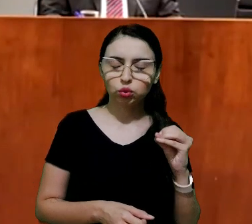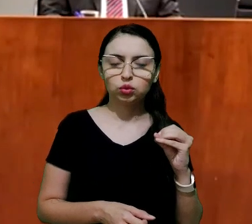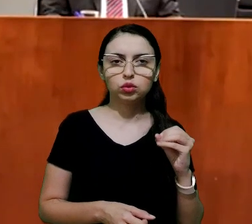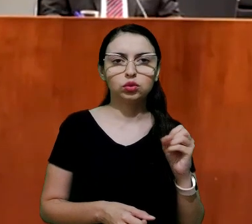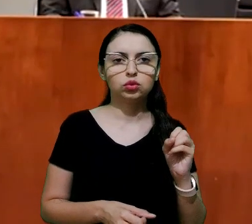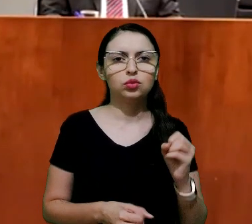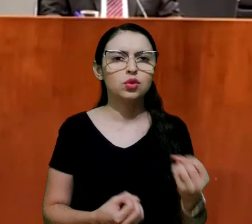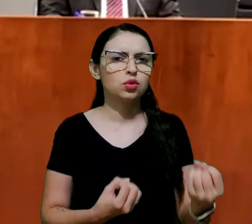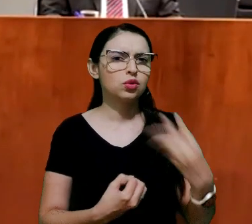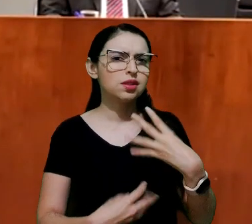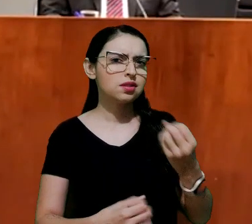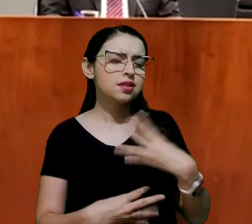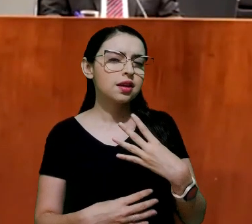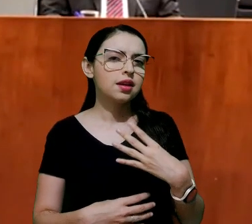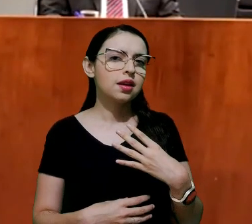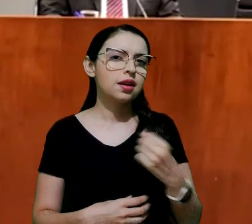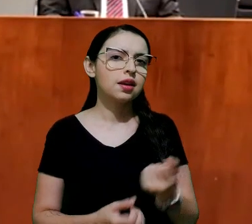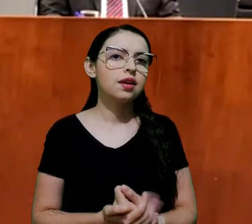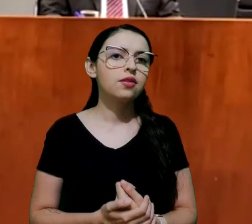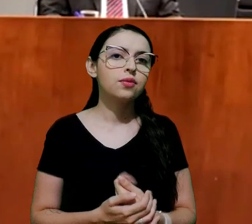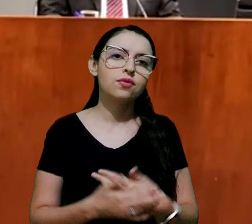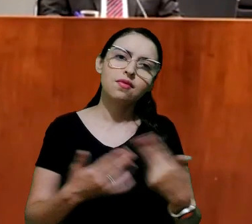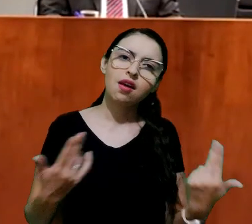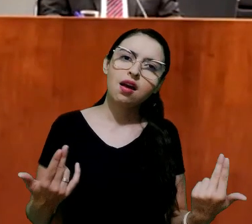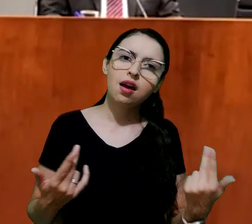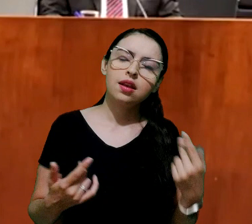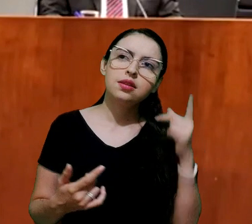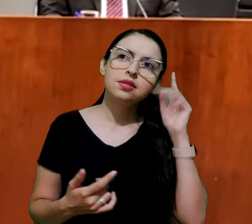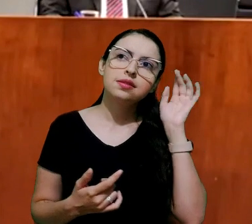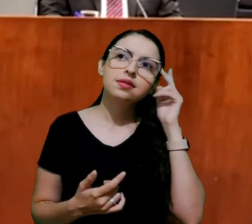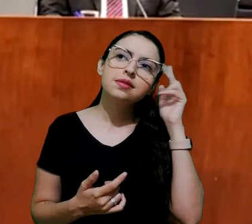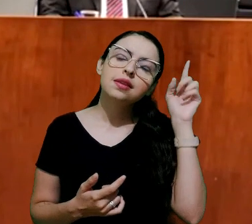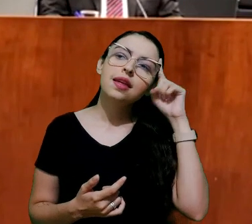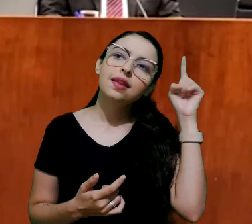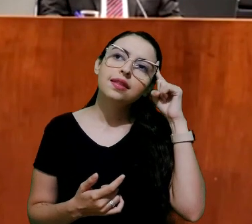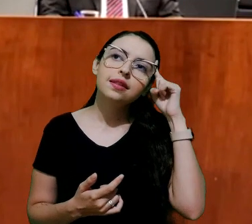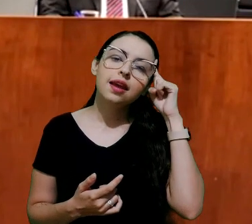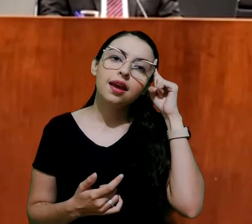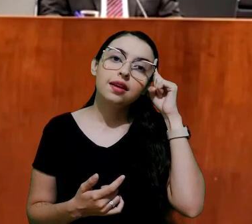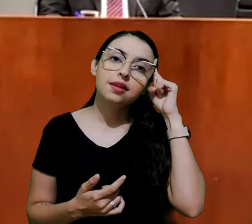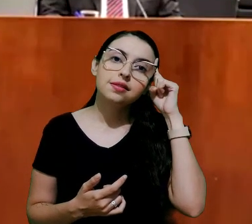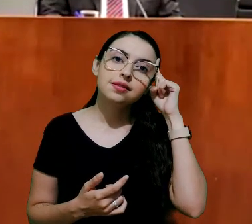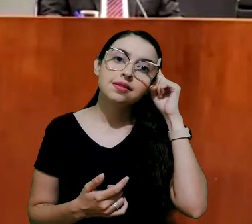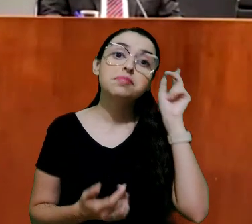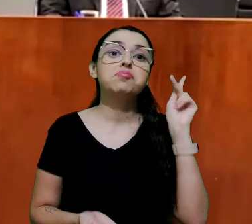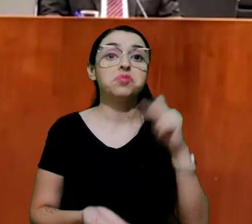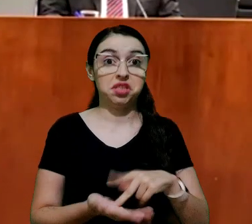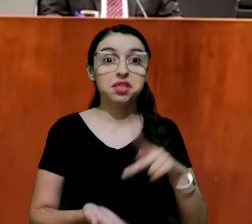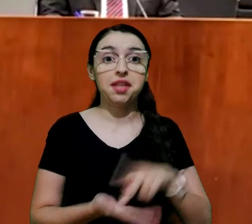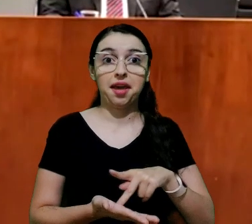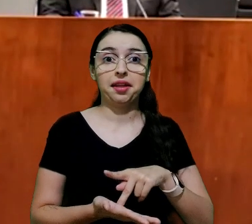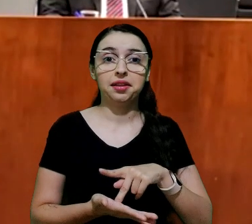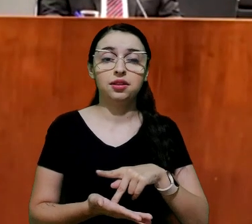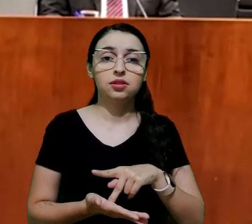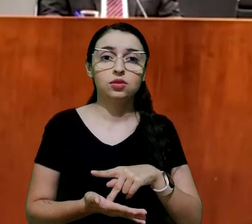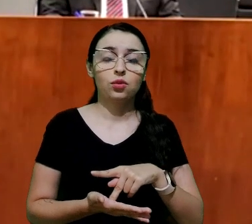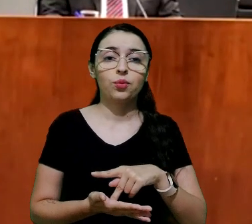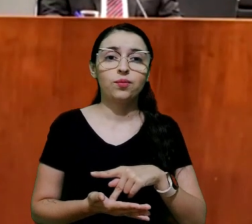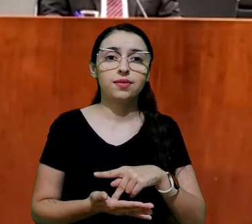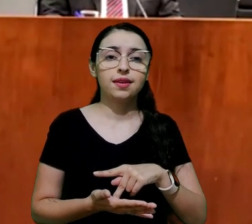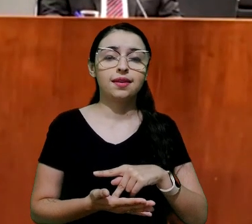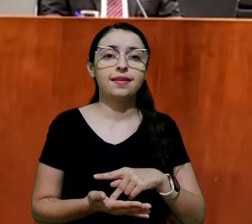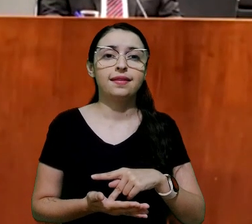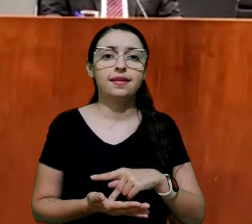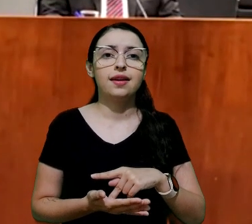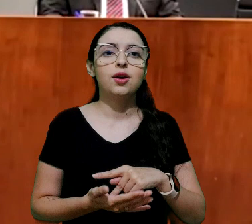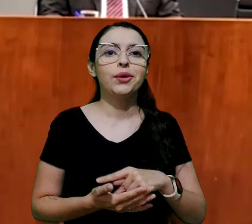fez algumas previsões que estão perfeitamente de acordo com a realidade do nosso tempo. Ele